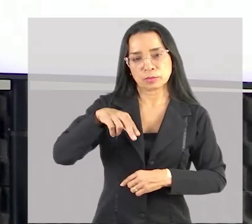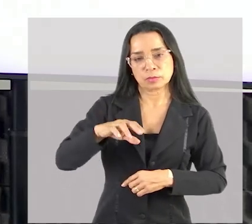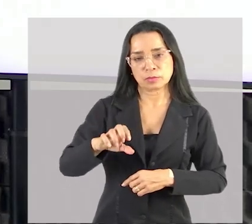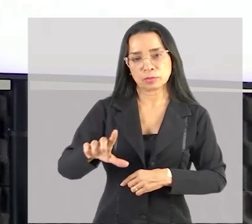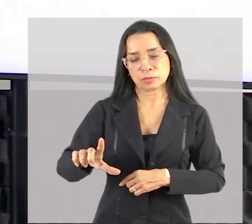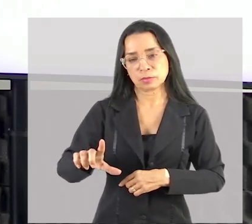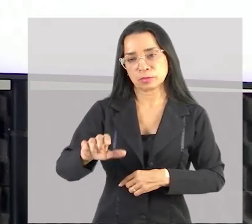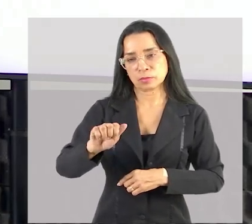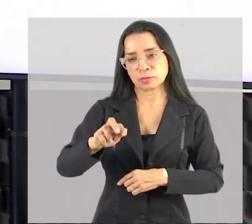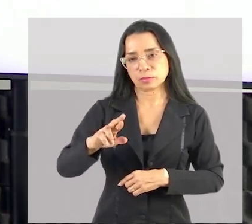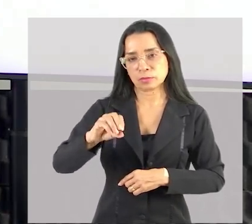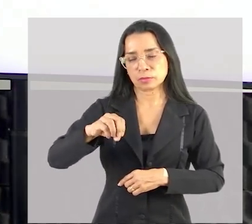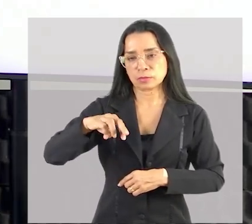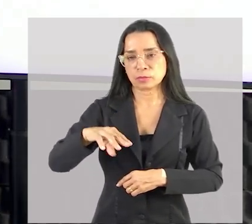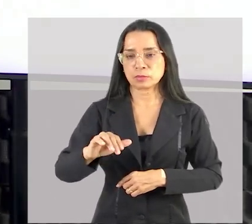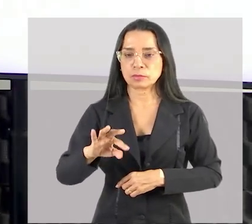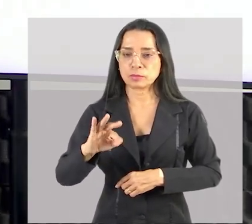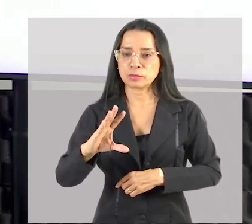bem?